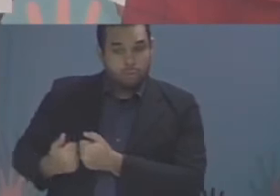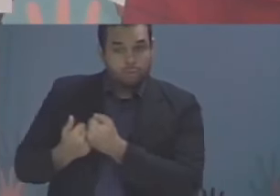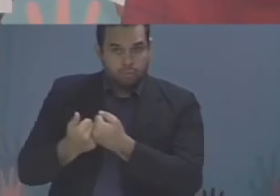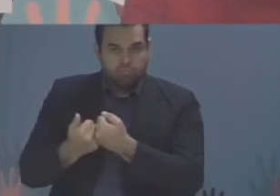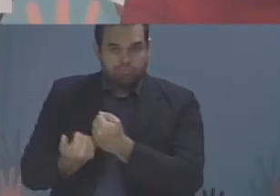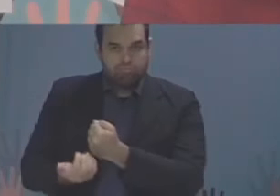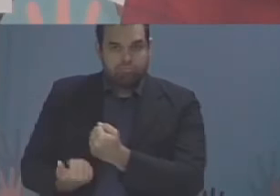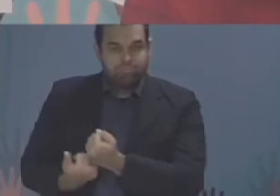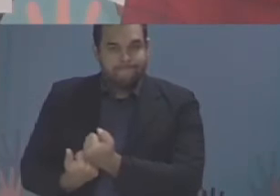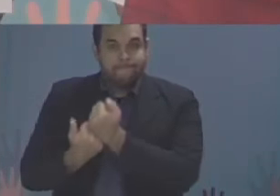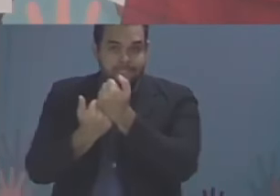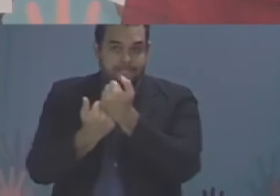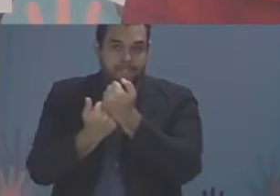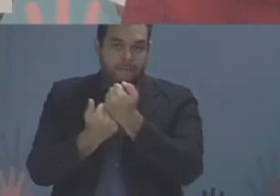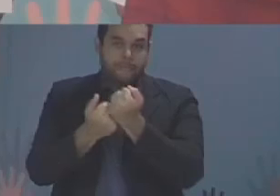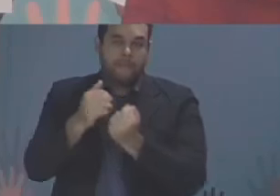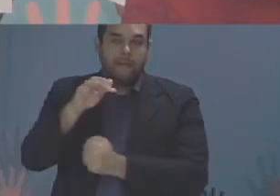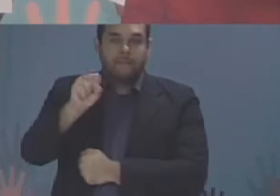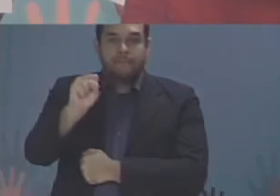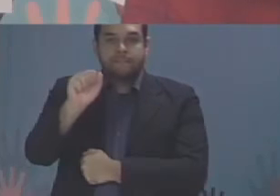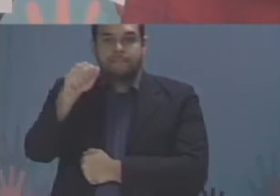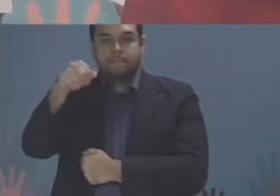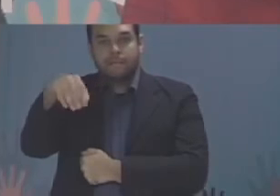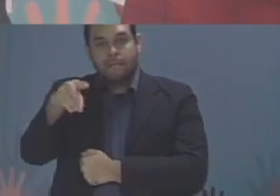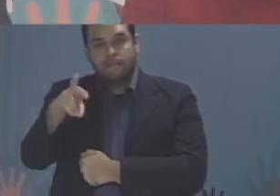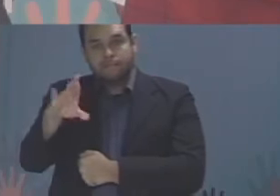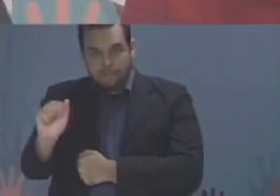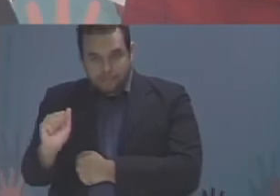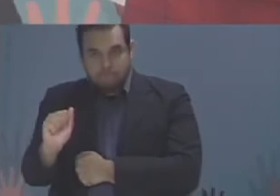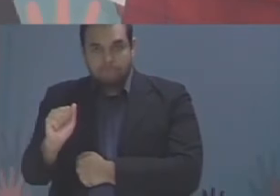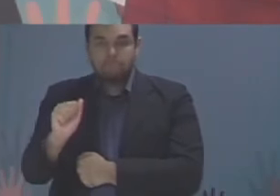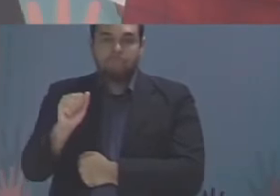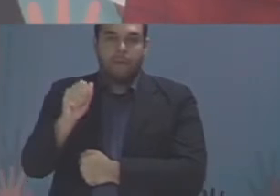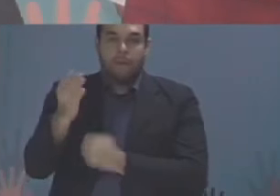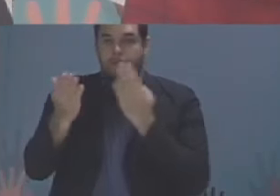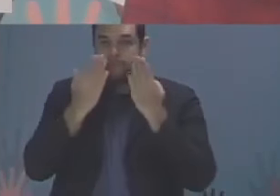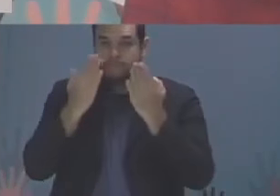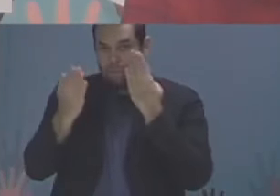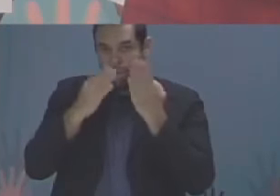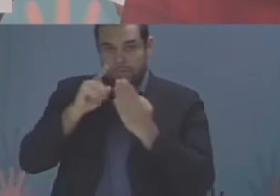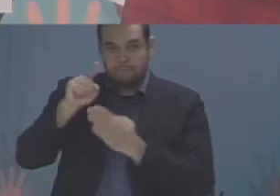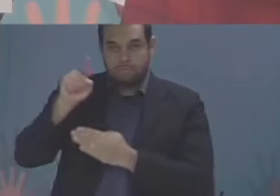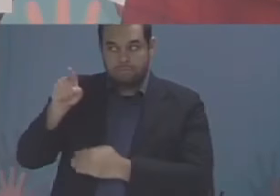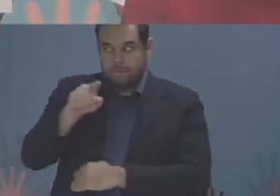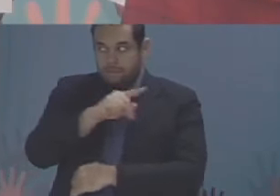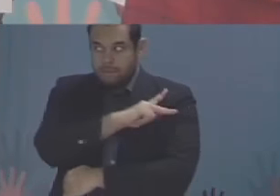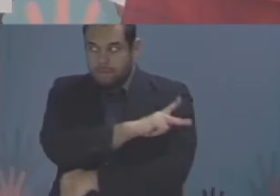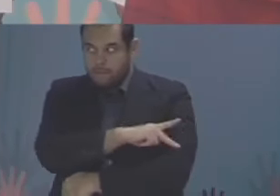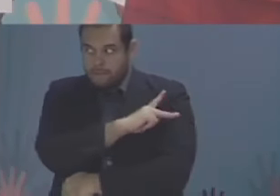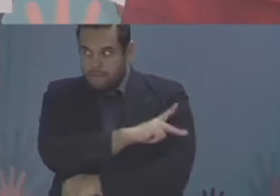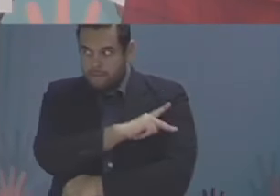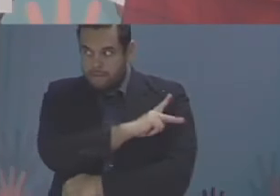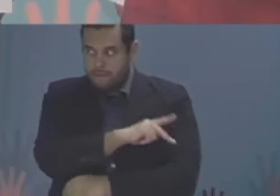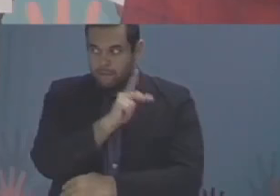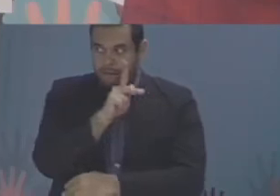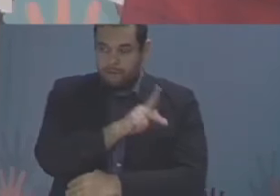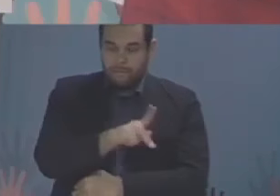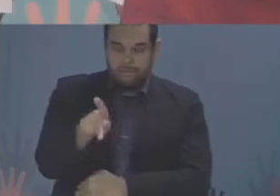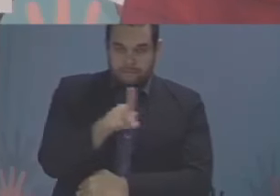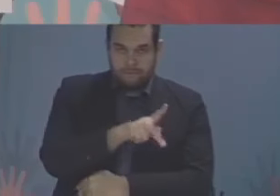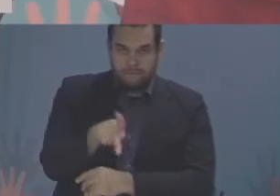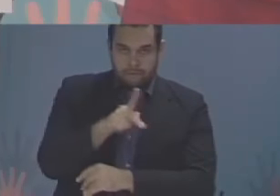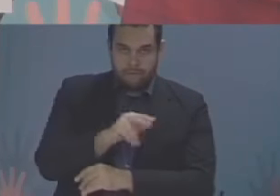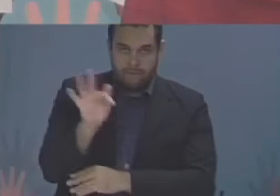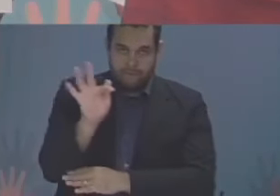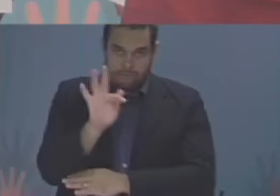vice-presidente, está Ana Sandra Fernandes, que é psicóloga da Paraíba, que é professora universitária e já esteve também